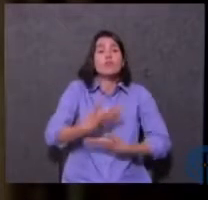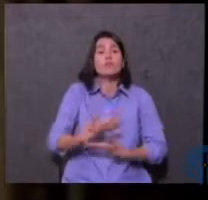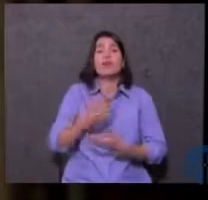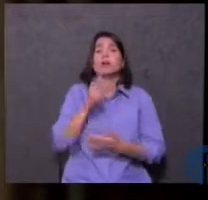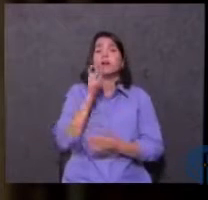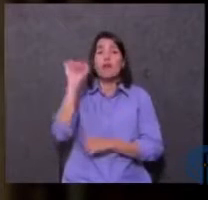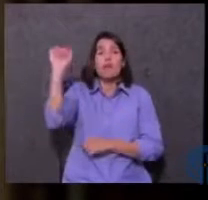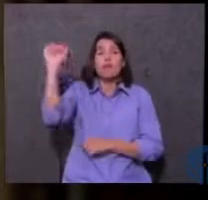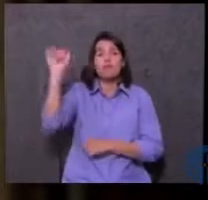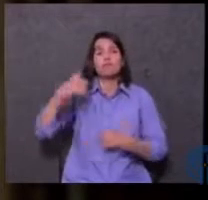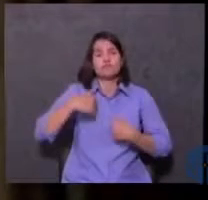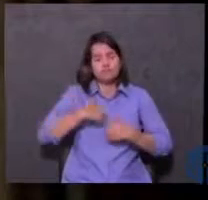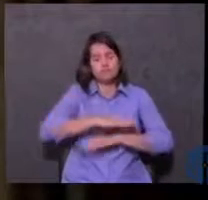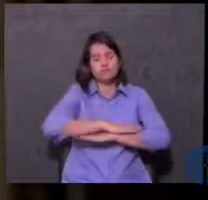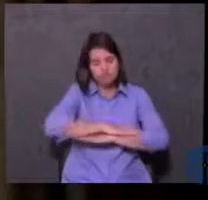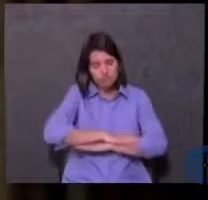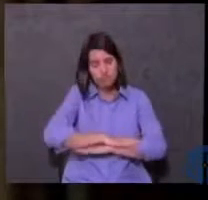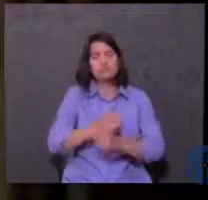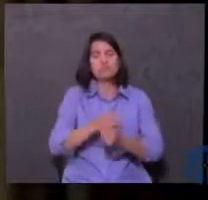palavra.